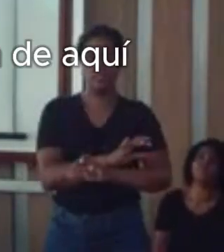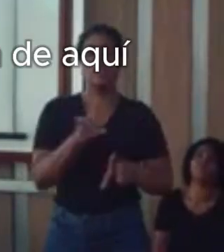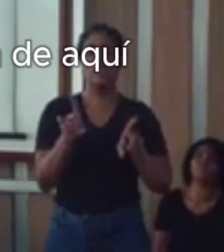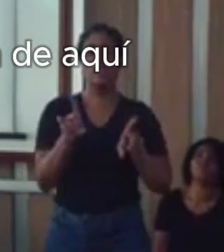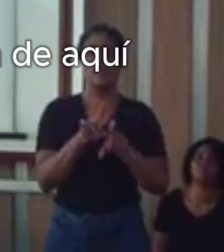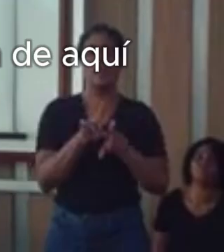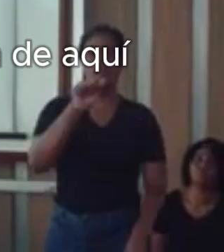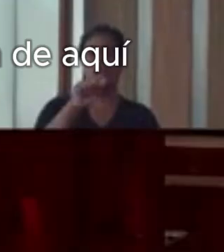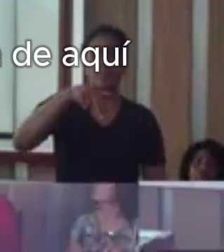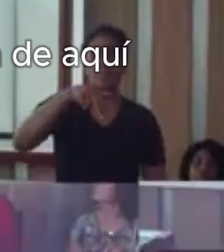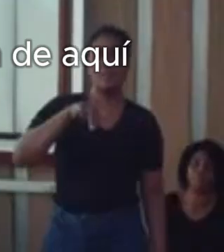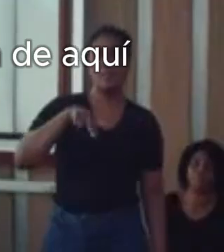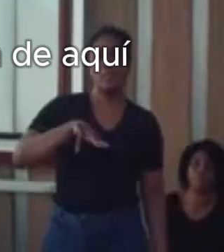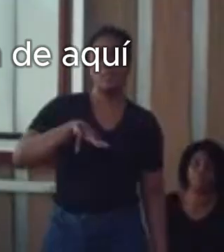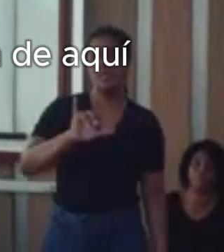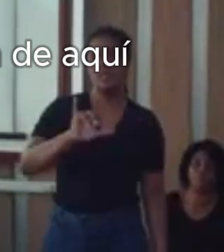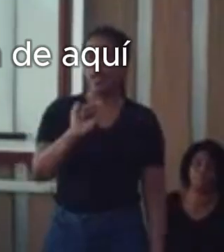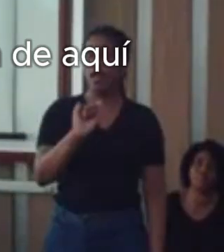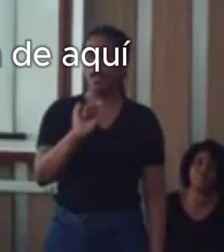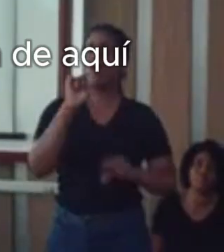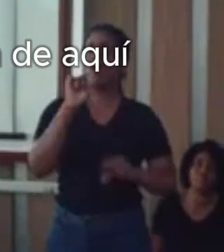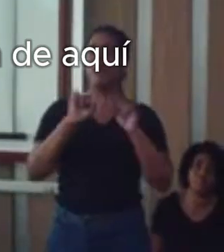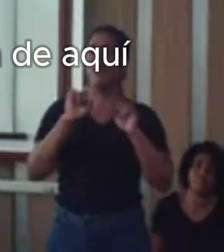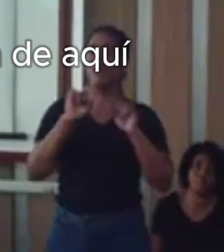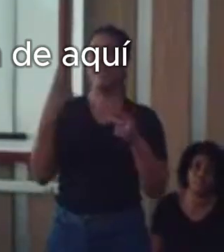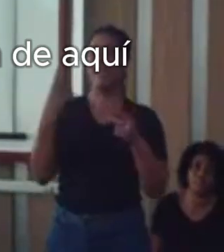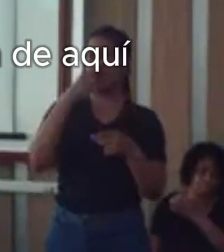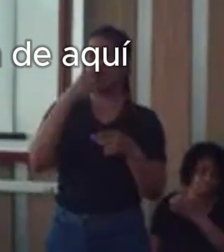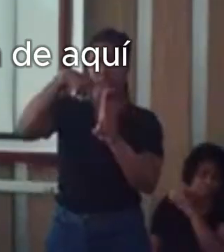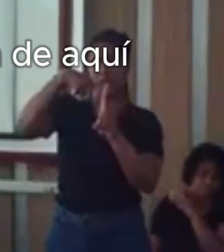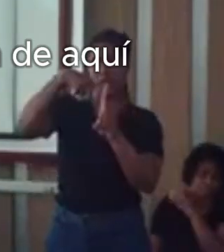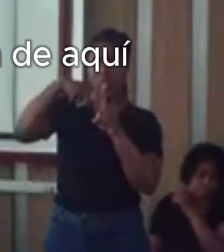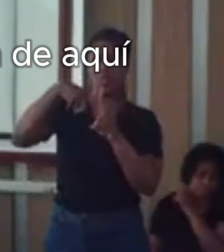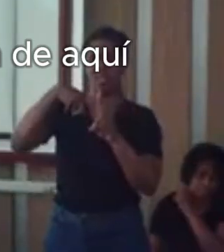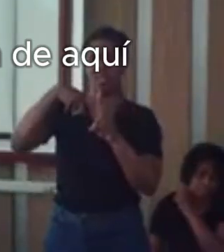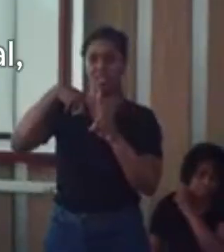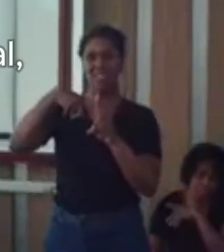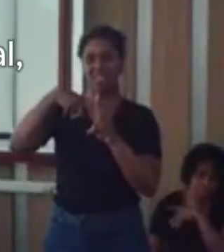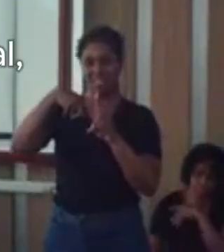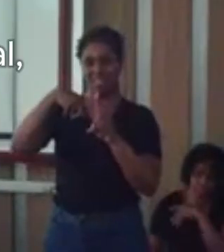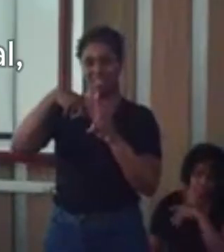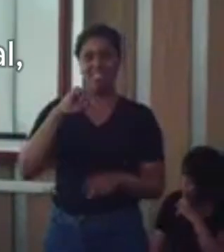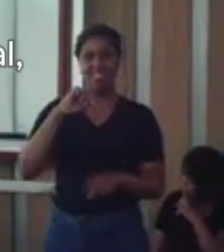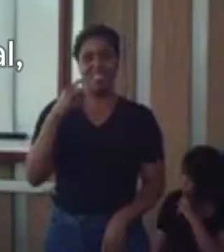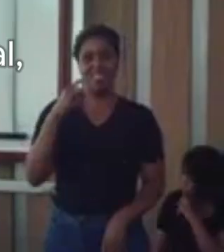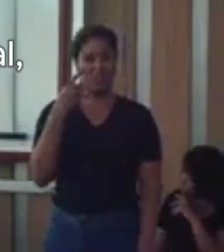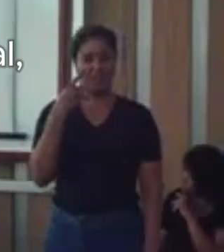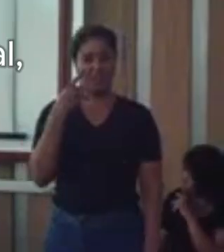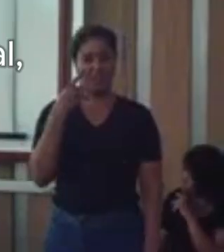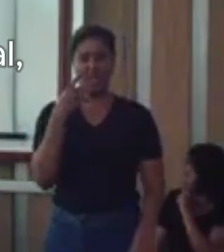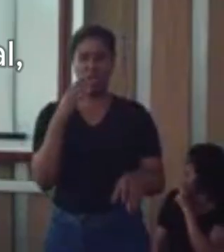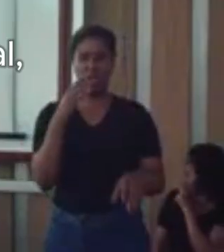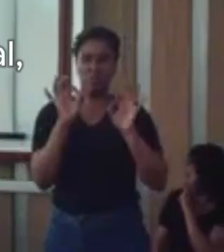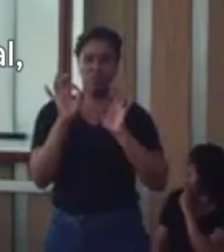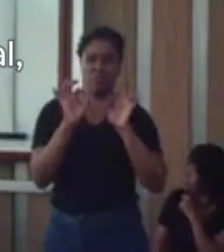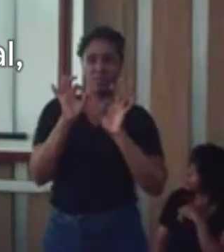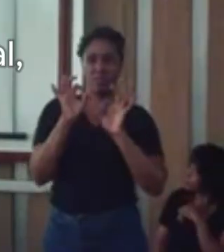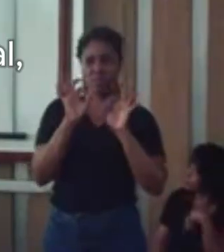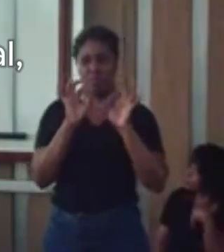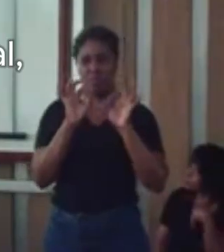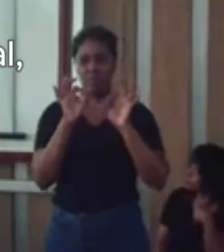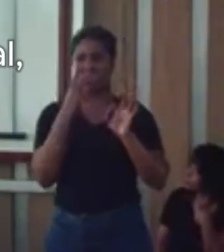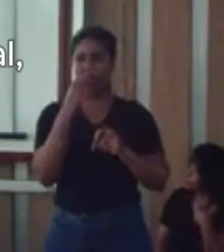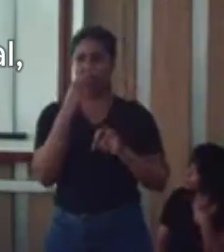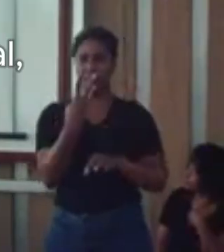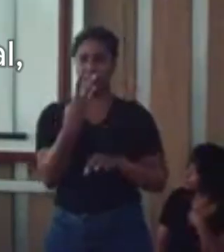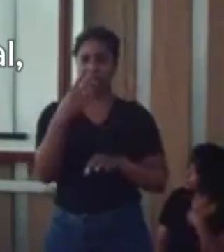coisa. Então, lembra, a laminina é essa aqui, ó, em forma de cruz. Se a gente dá uma ajeitadinha nela para mostrar, num jeito mais